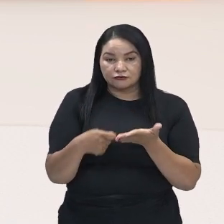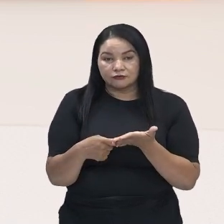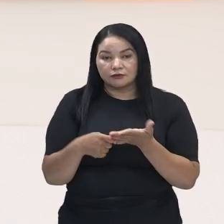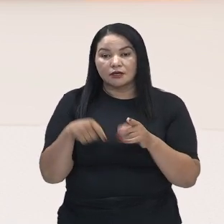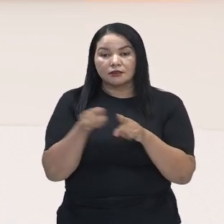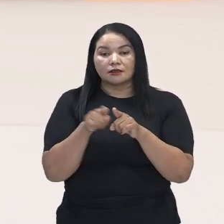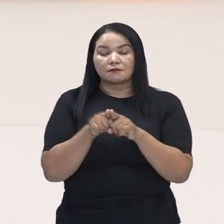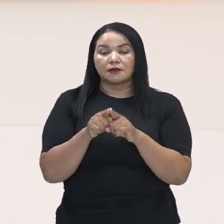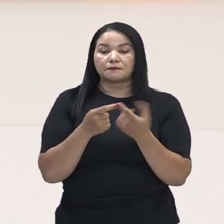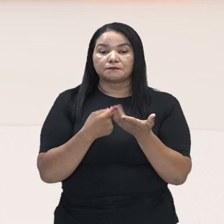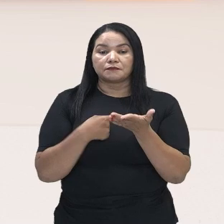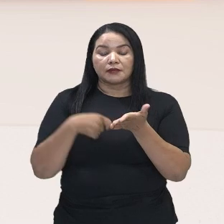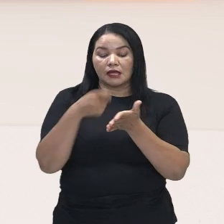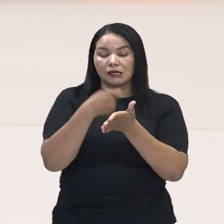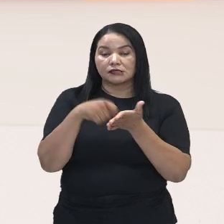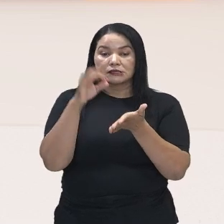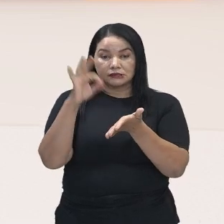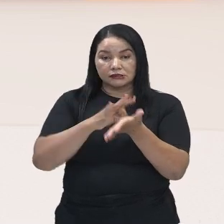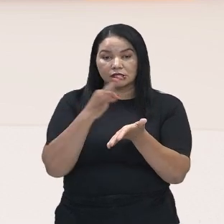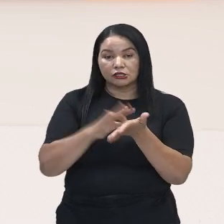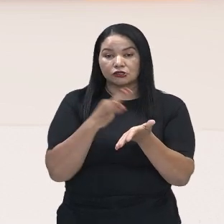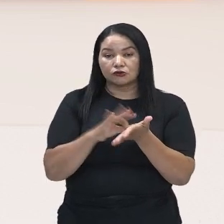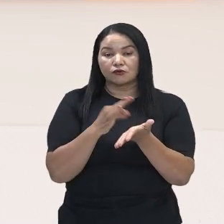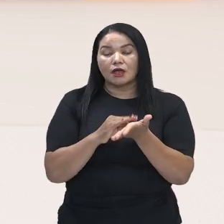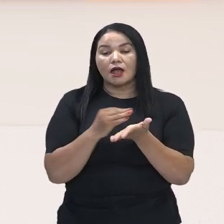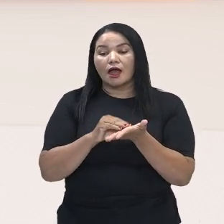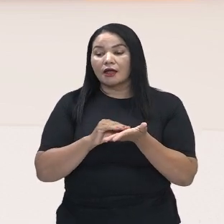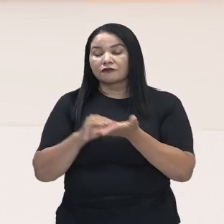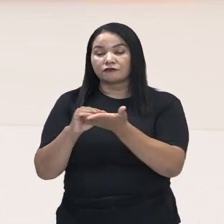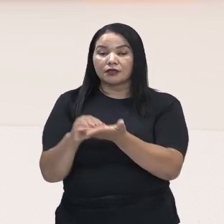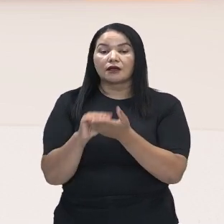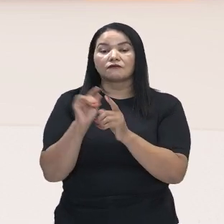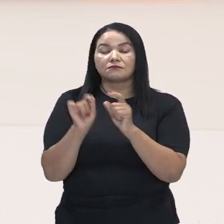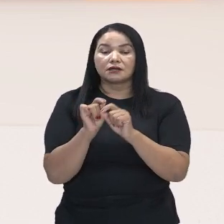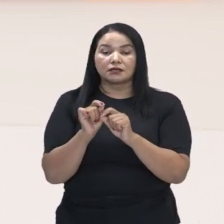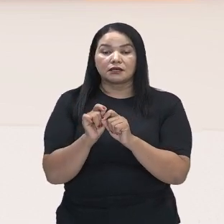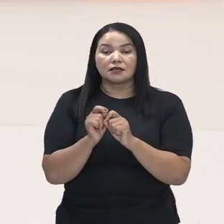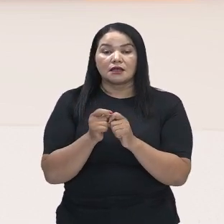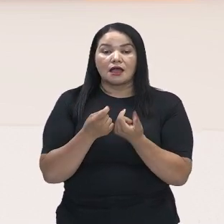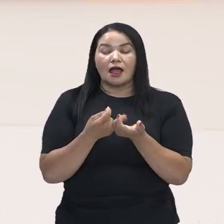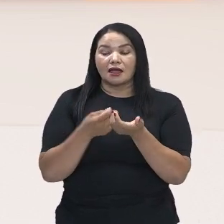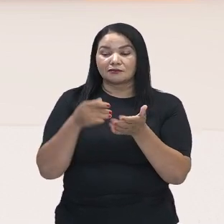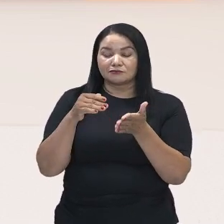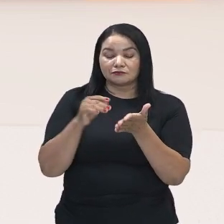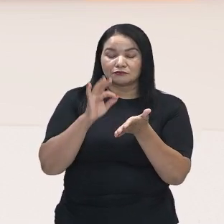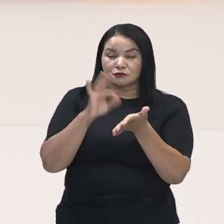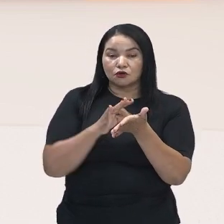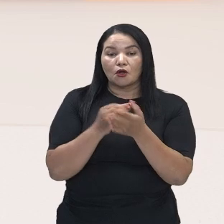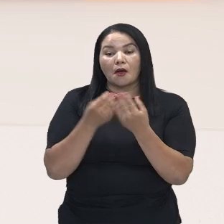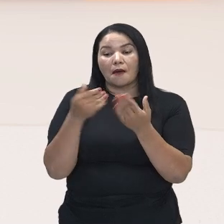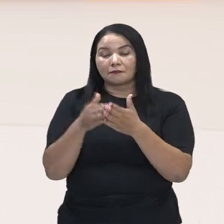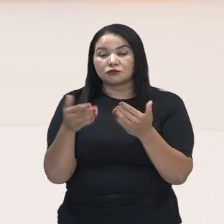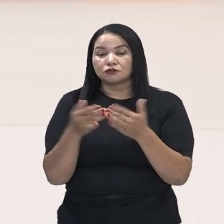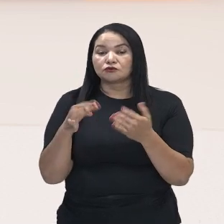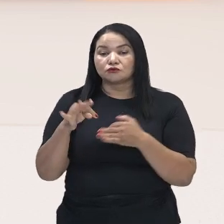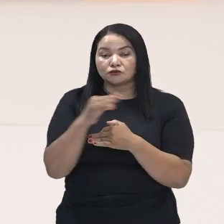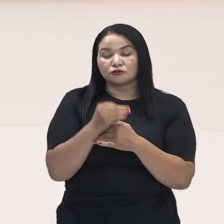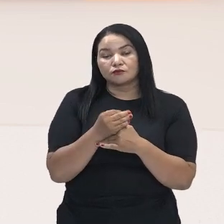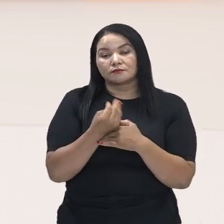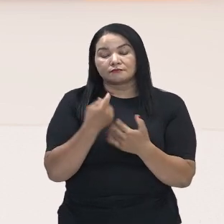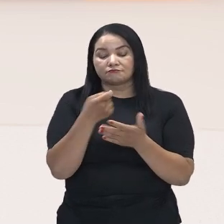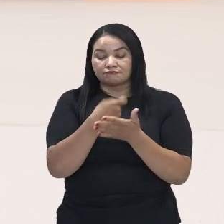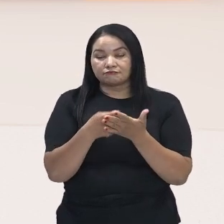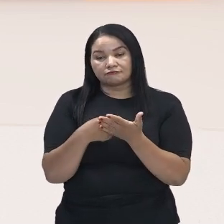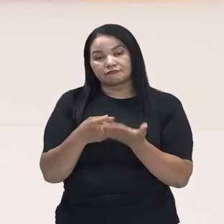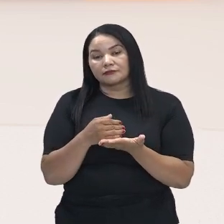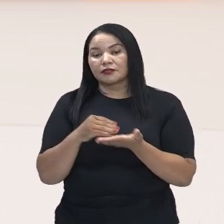assinaturas para enviar ao parlamento as suas exigências, os seus anseios.